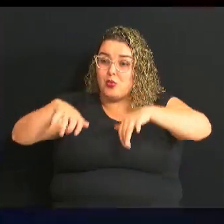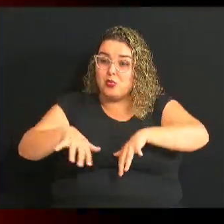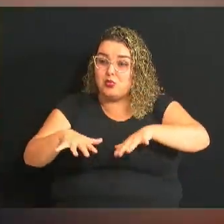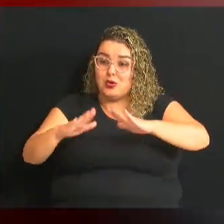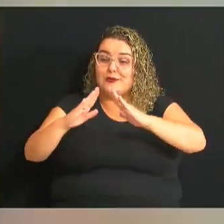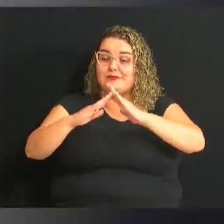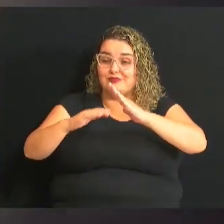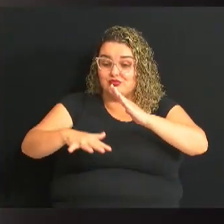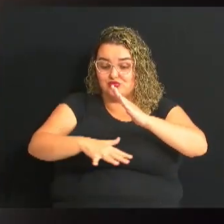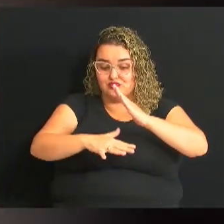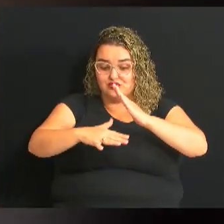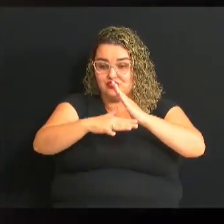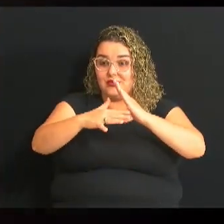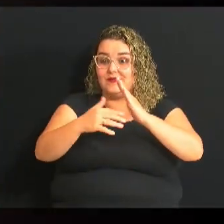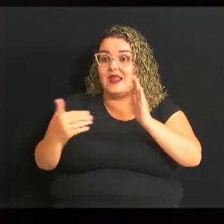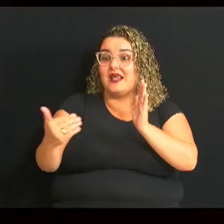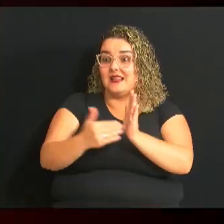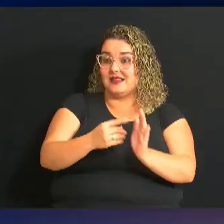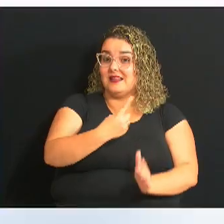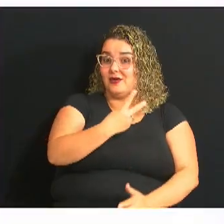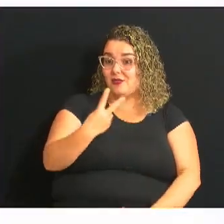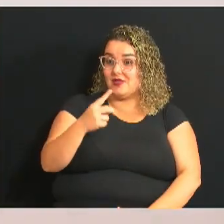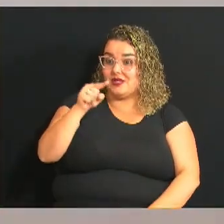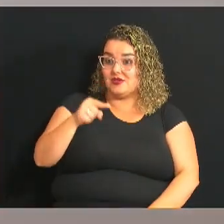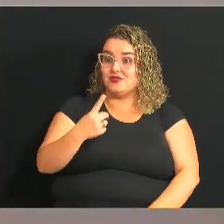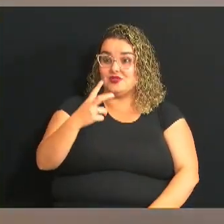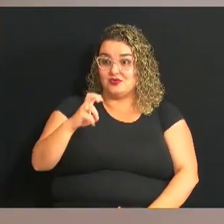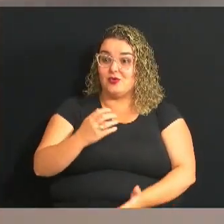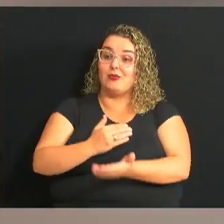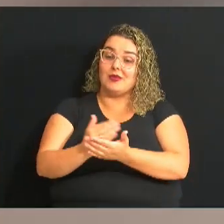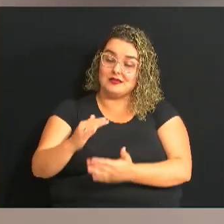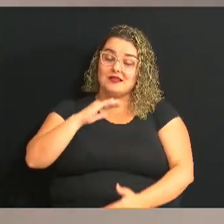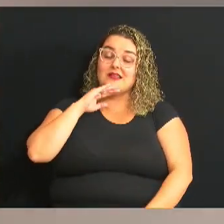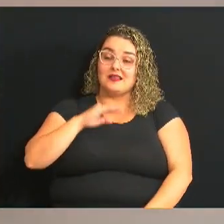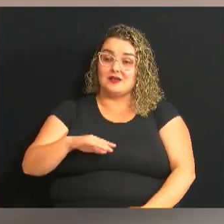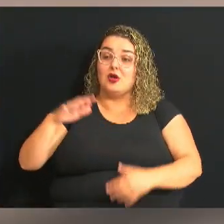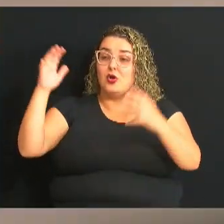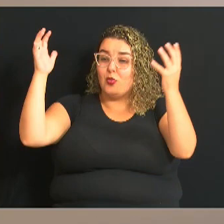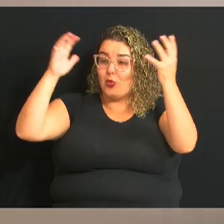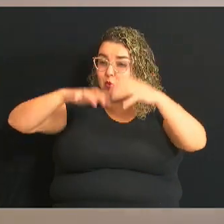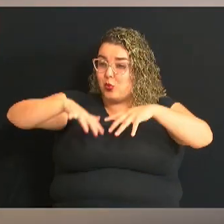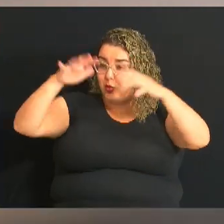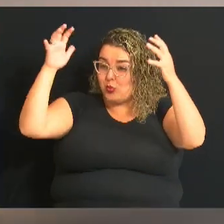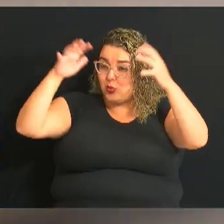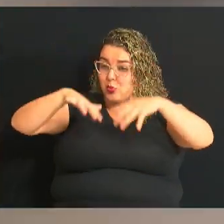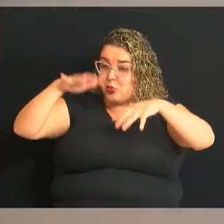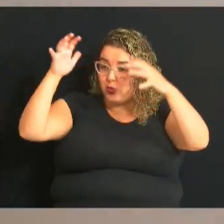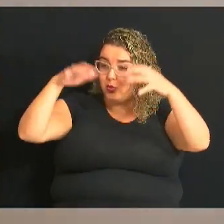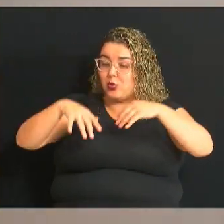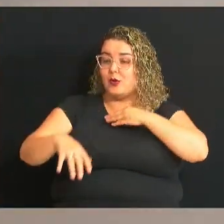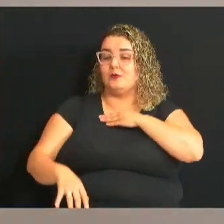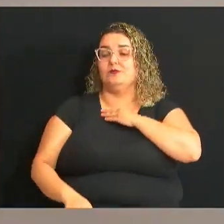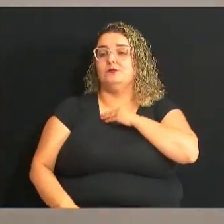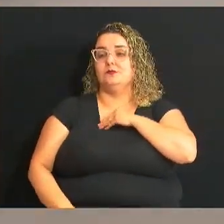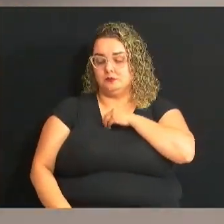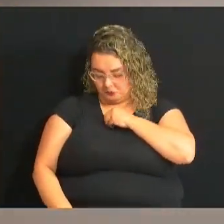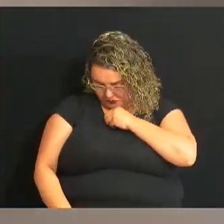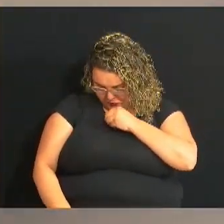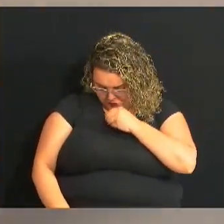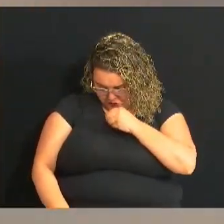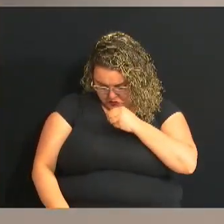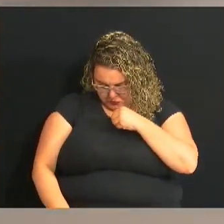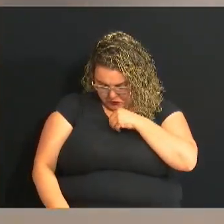até 12h15, então isso até o início da tarde, por conta dessa chuva que caiu. Imóveis, Jardim